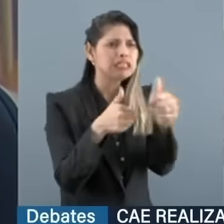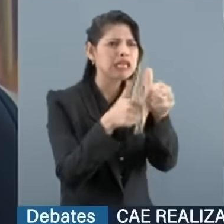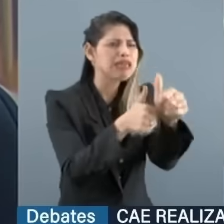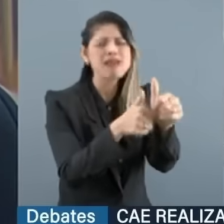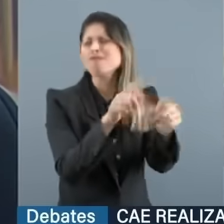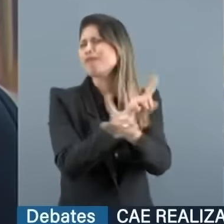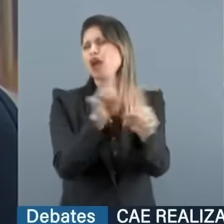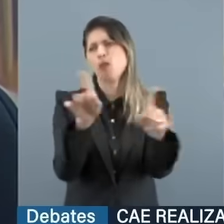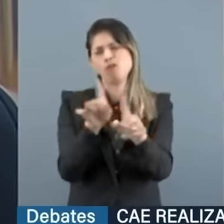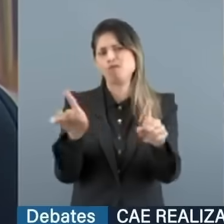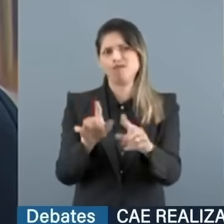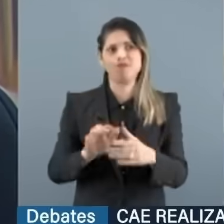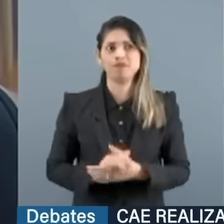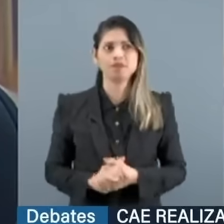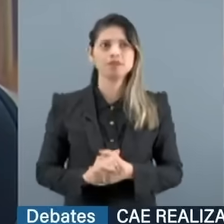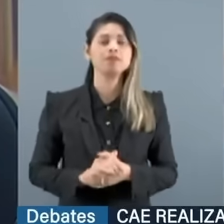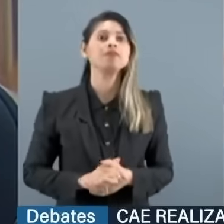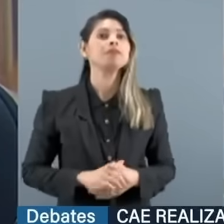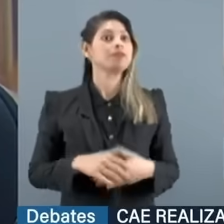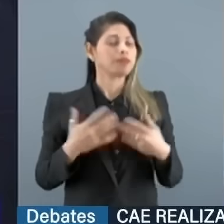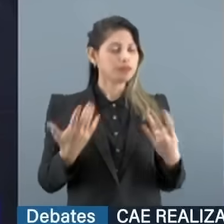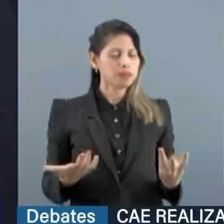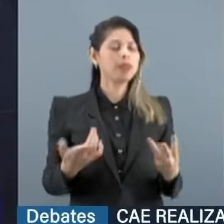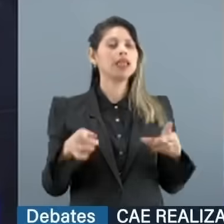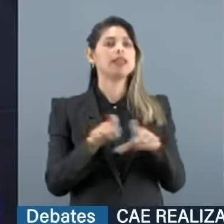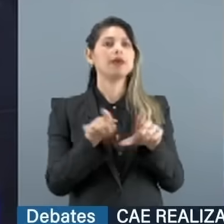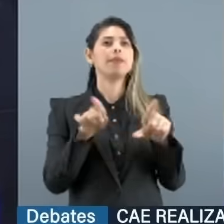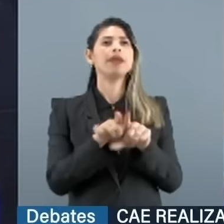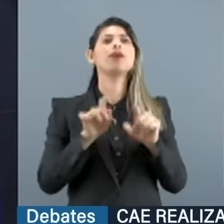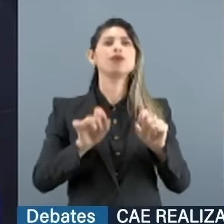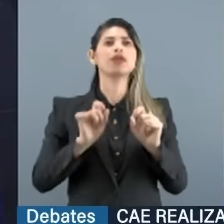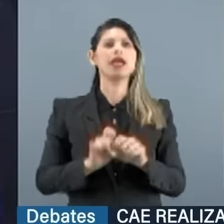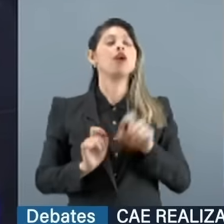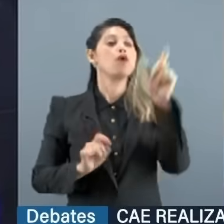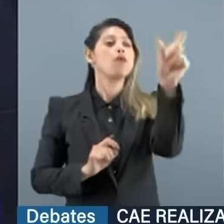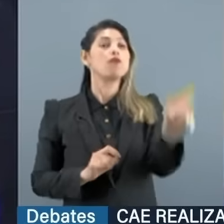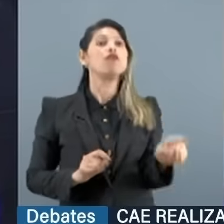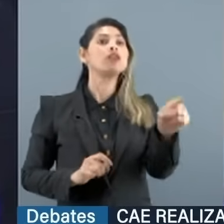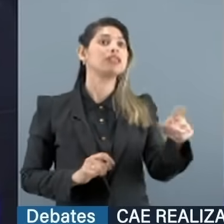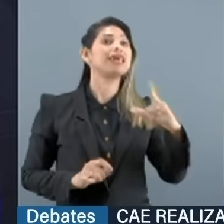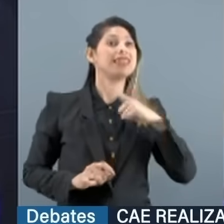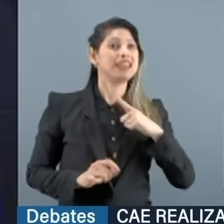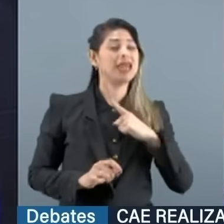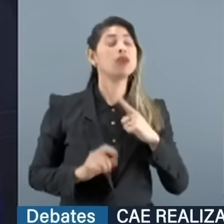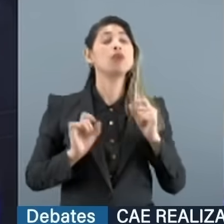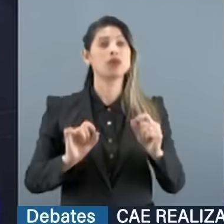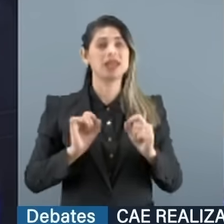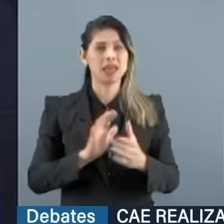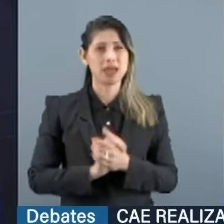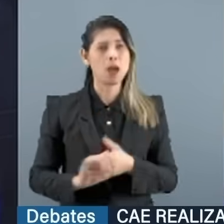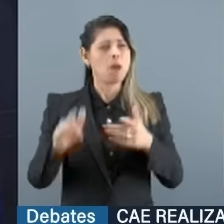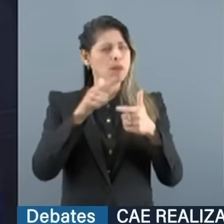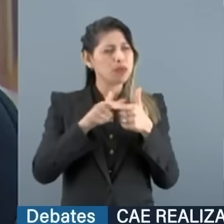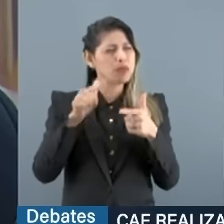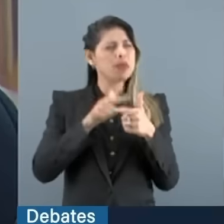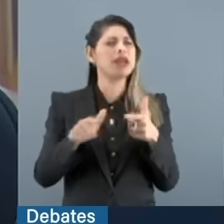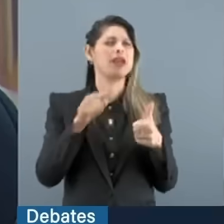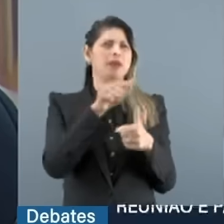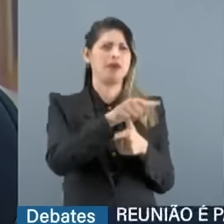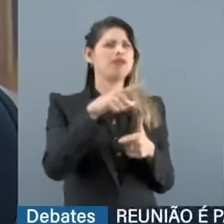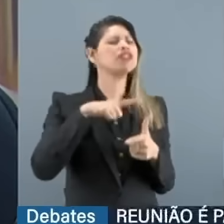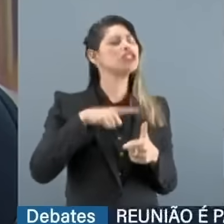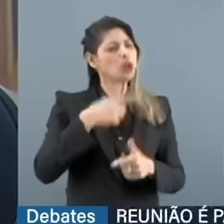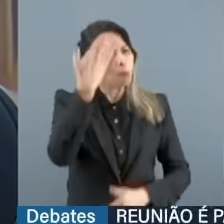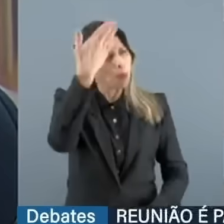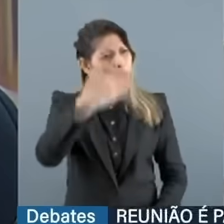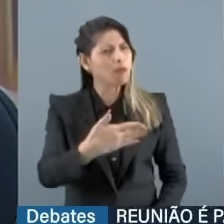dele. E aí, Walter, no mesmo sentido, eu quero dizer que, por você ter problemas, já provou que você cometeu crimes, a